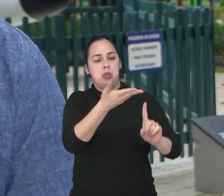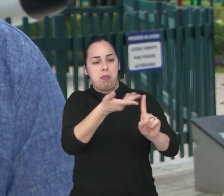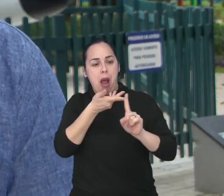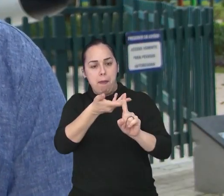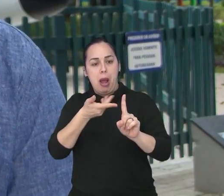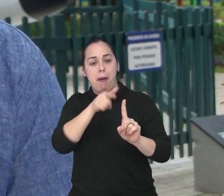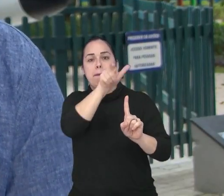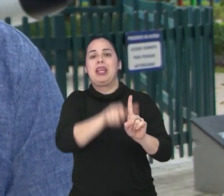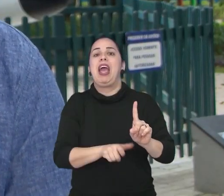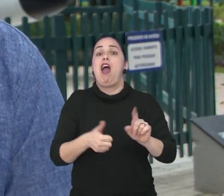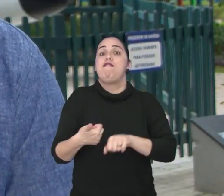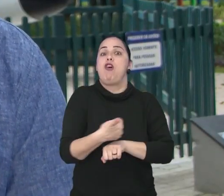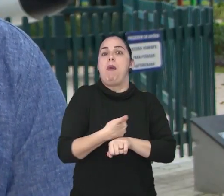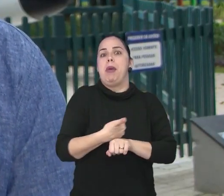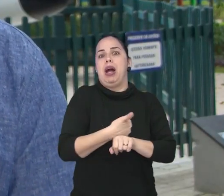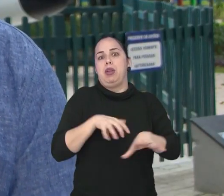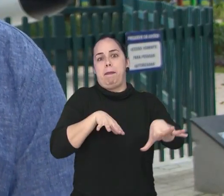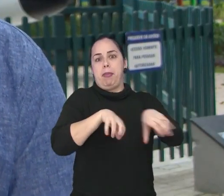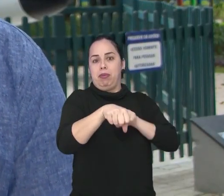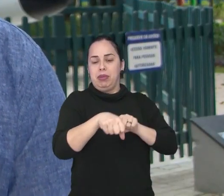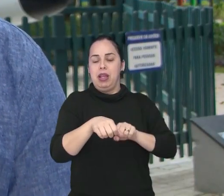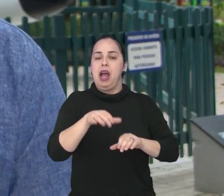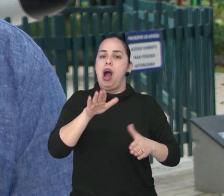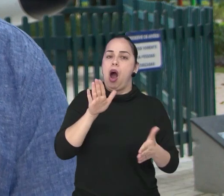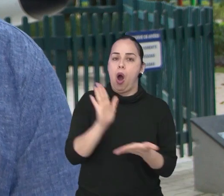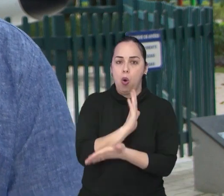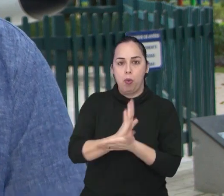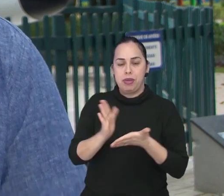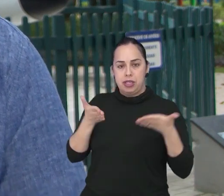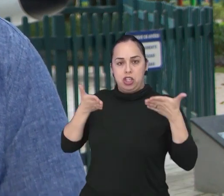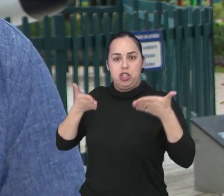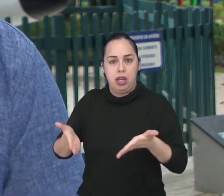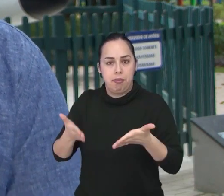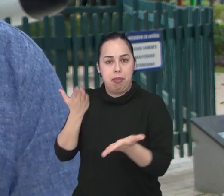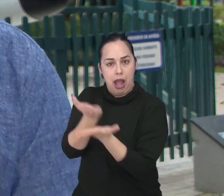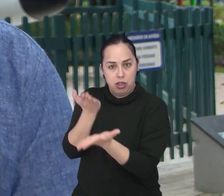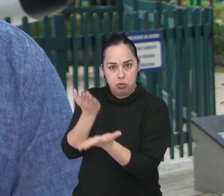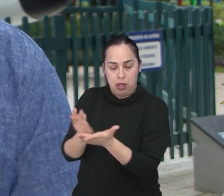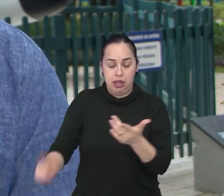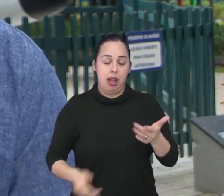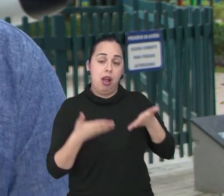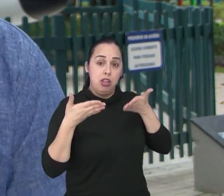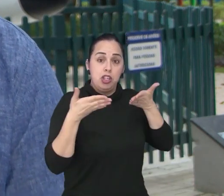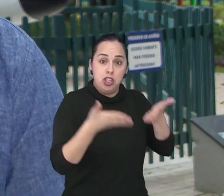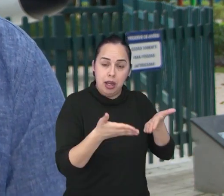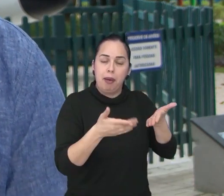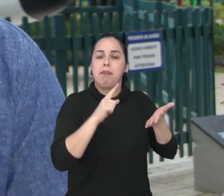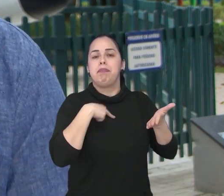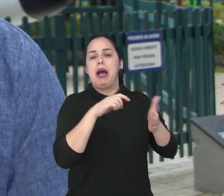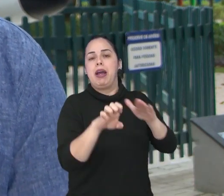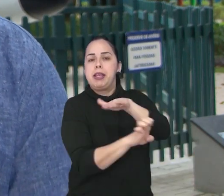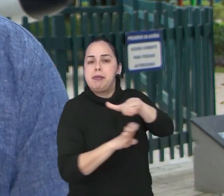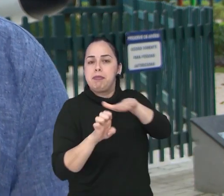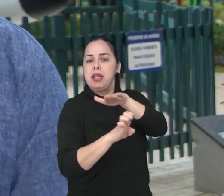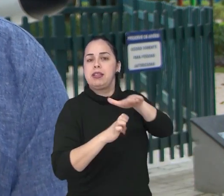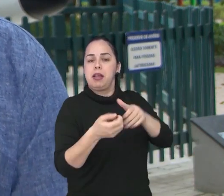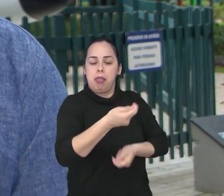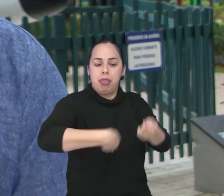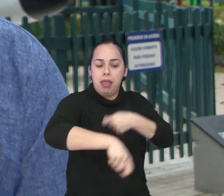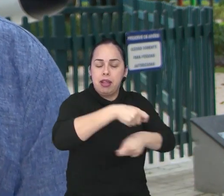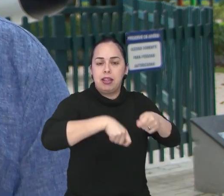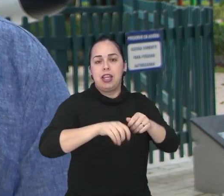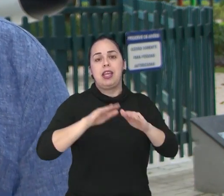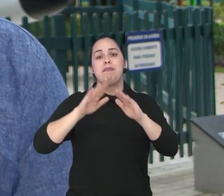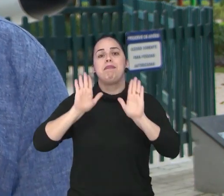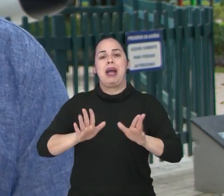pessoas pela sua formação. Então aqui tem pessoas que vêm para estudar, tem pessoas que vêm para desenvolver negócios, e